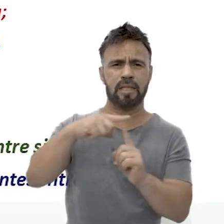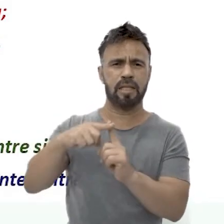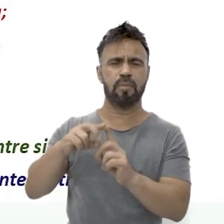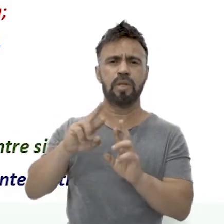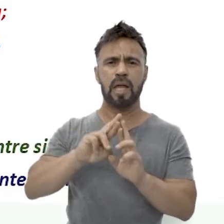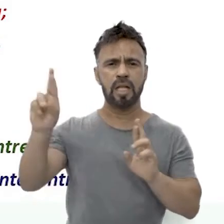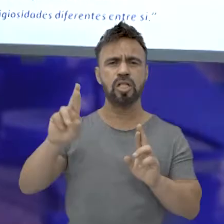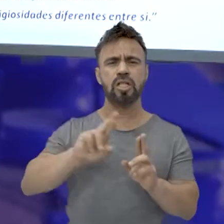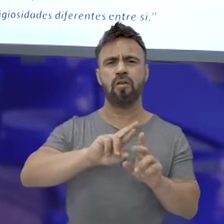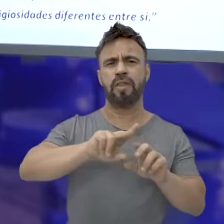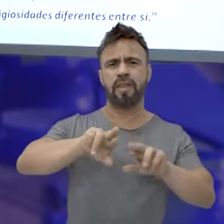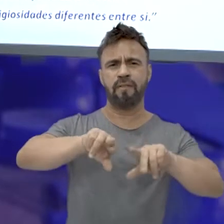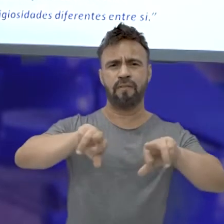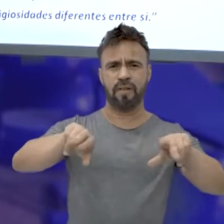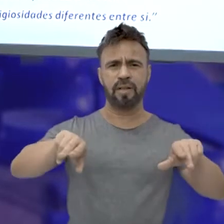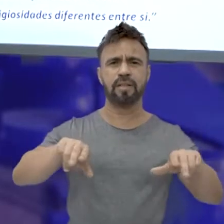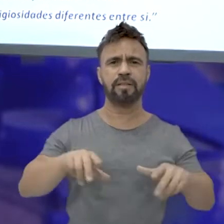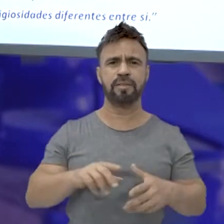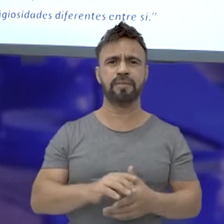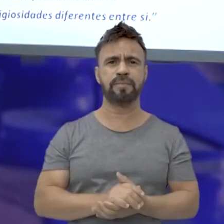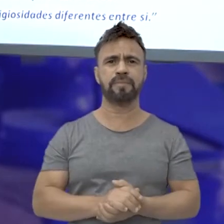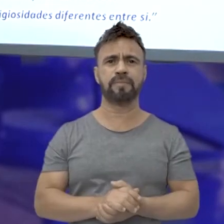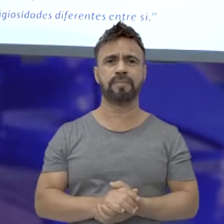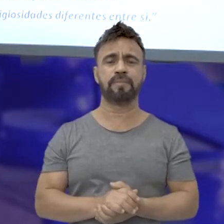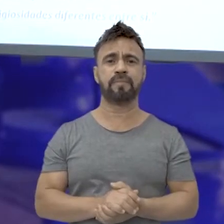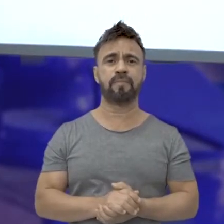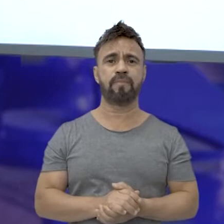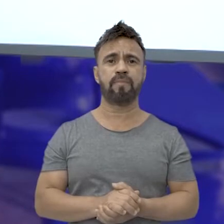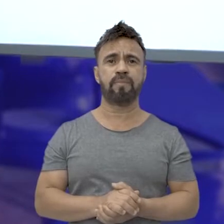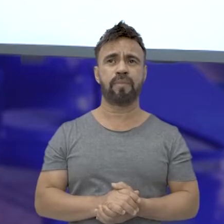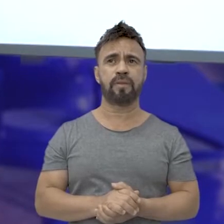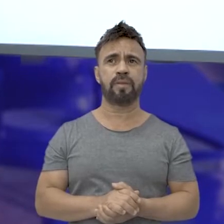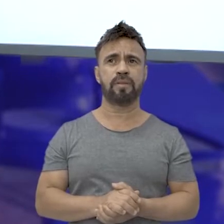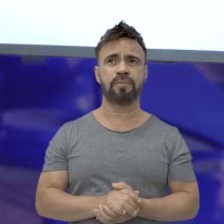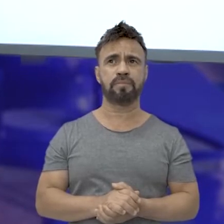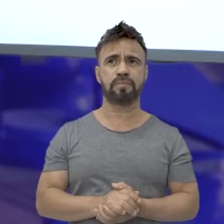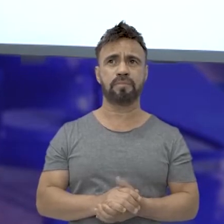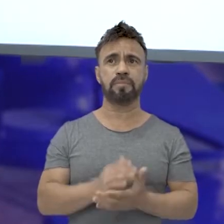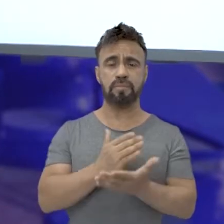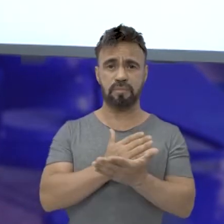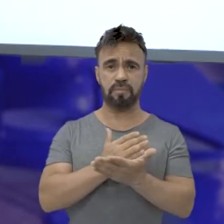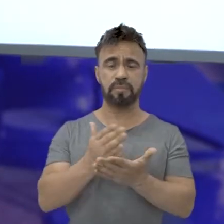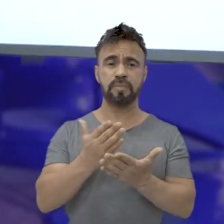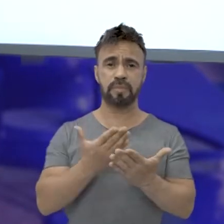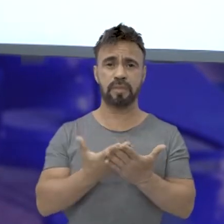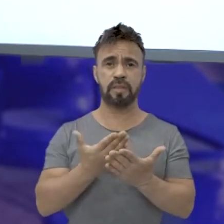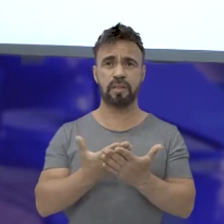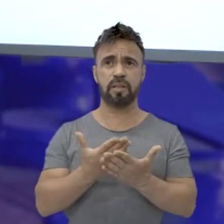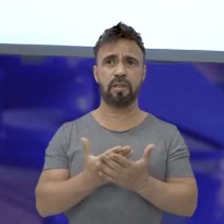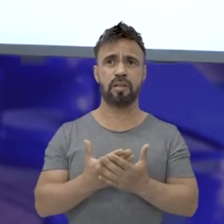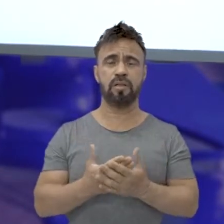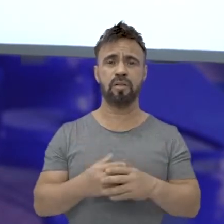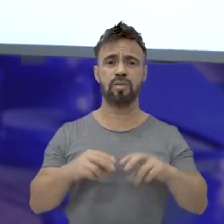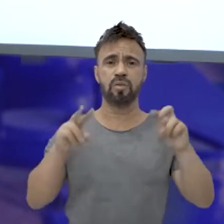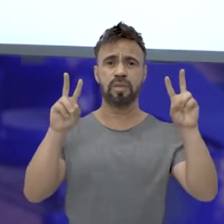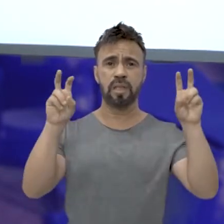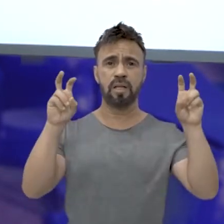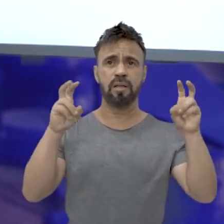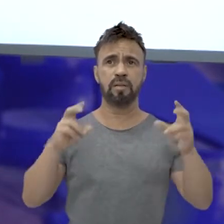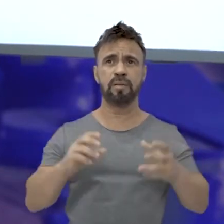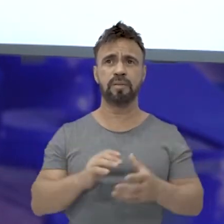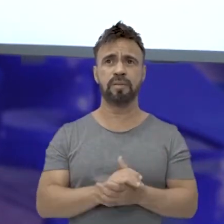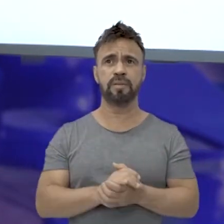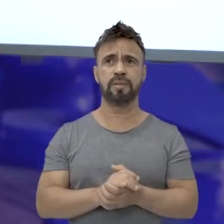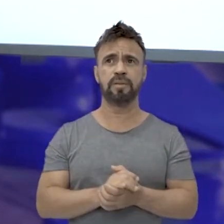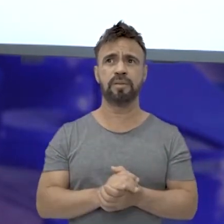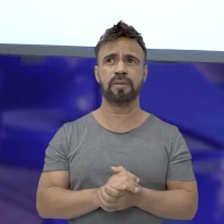todas elas diferentes entre si, certo? Então vamos iniciar nossa aula. Então aqui o tema da nossa aula 4